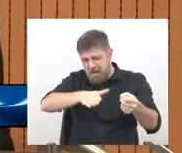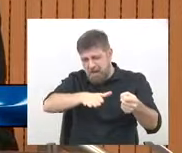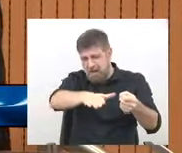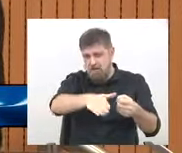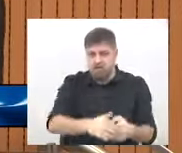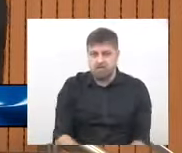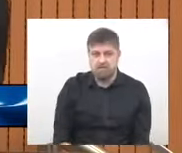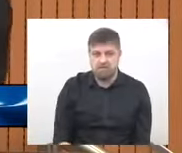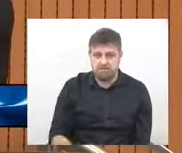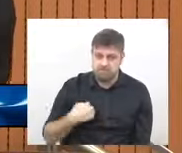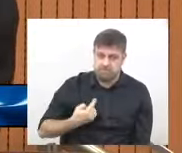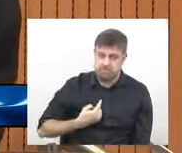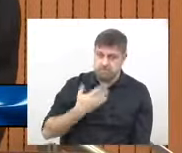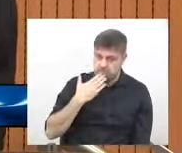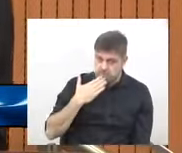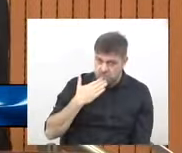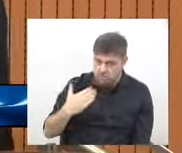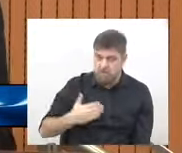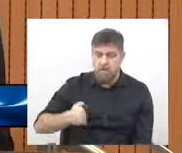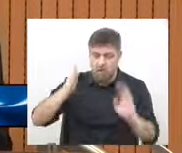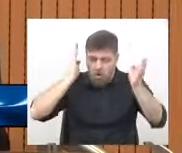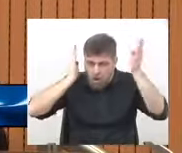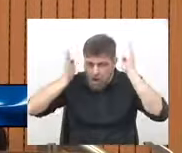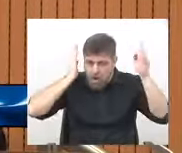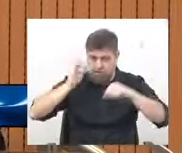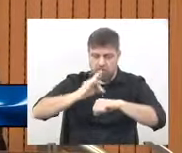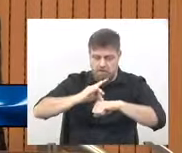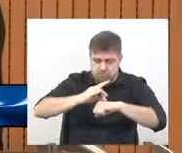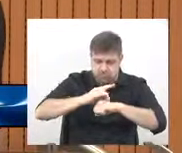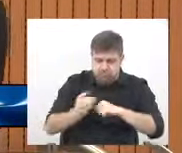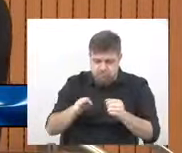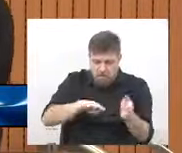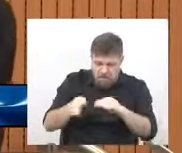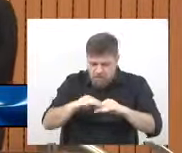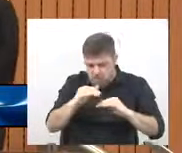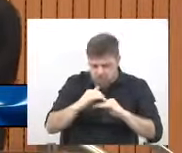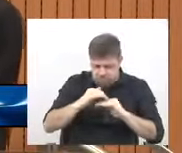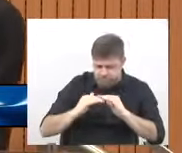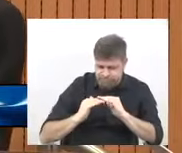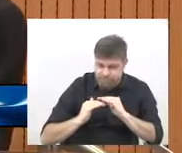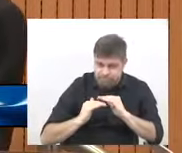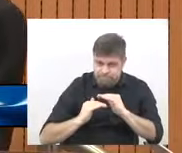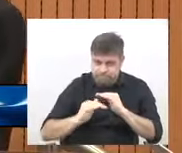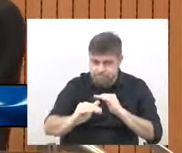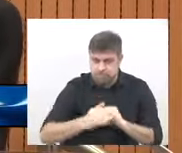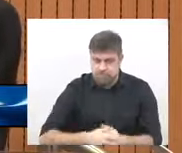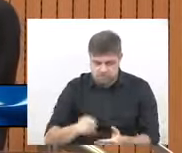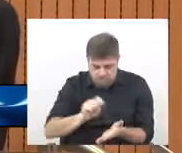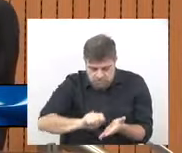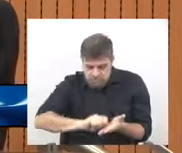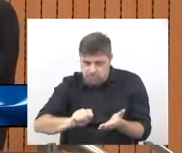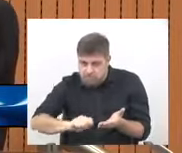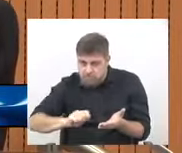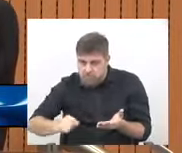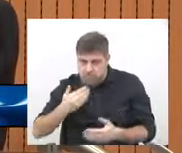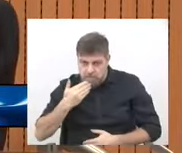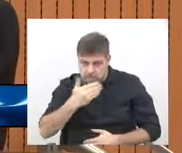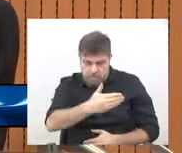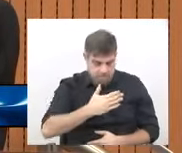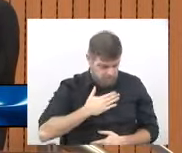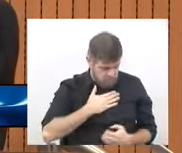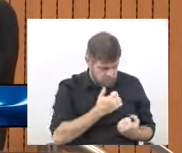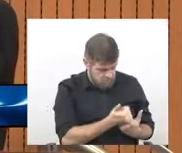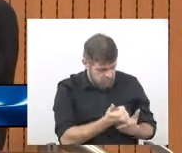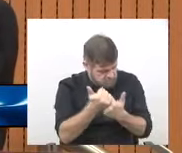A gente pede um caminhão de massa, faz uma indicação nas ruas, os meus assessores vão.